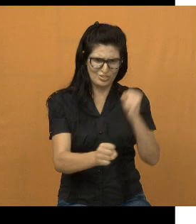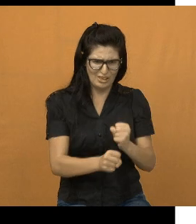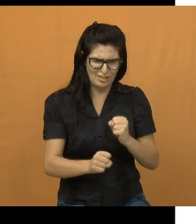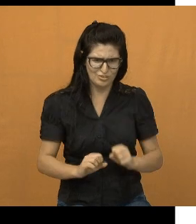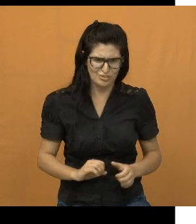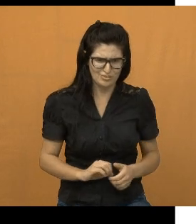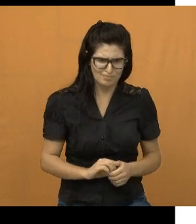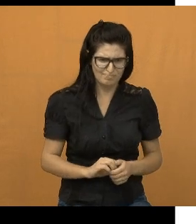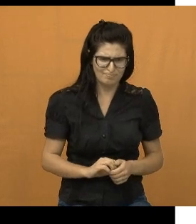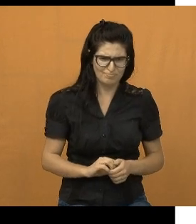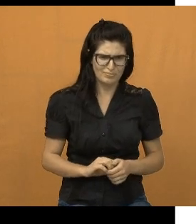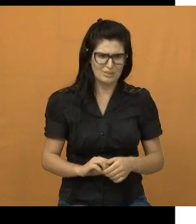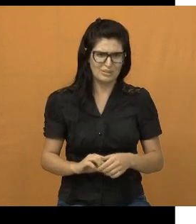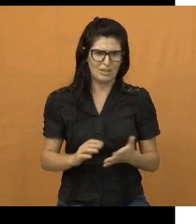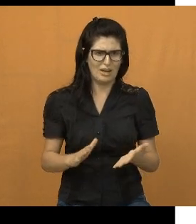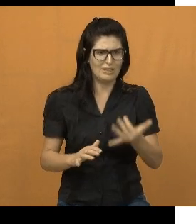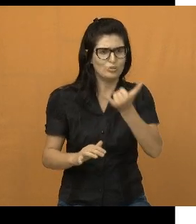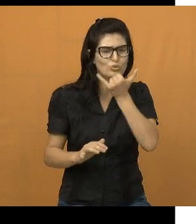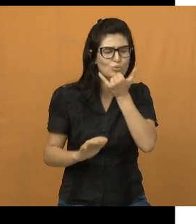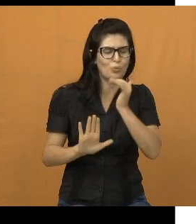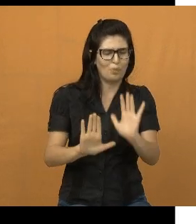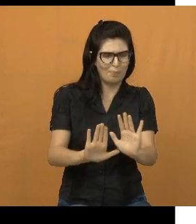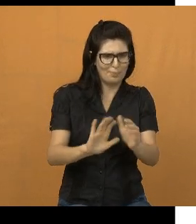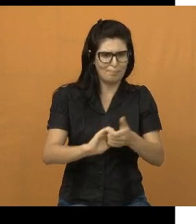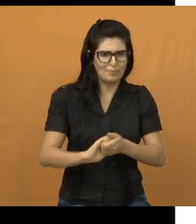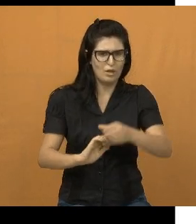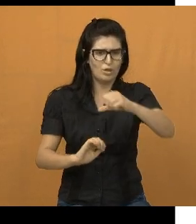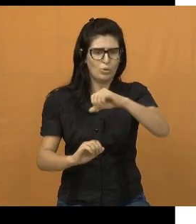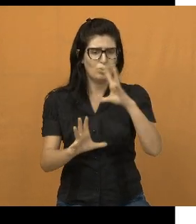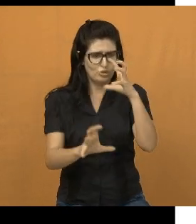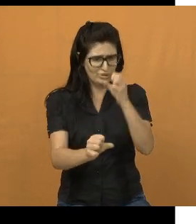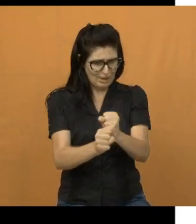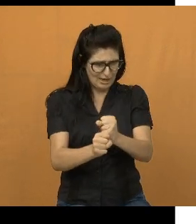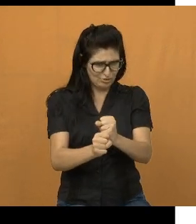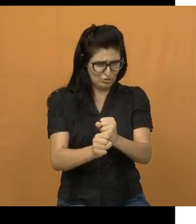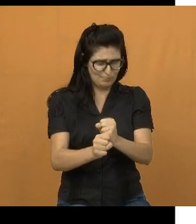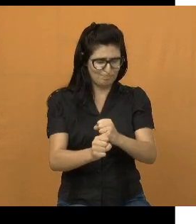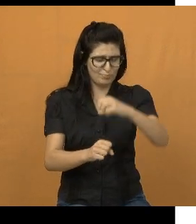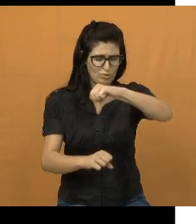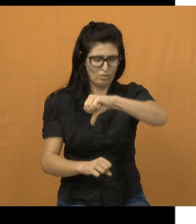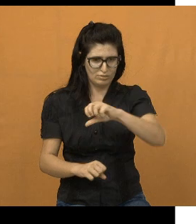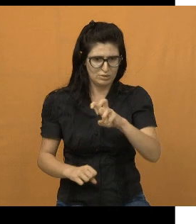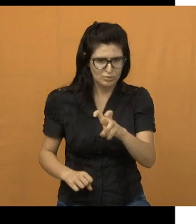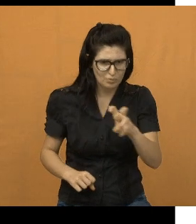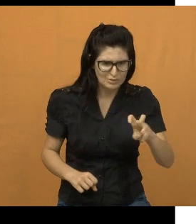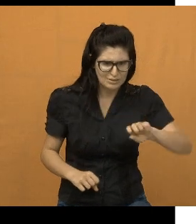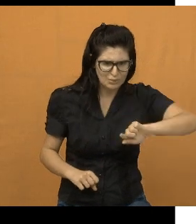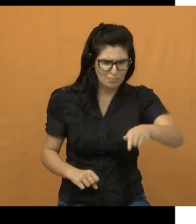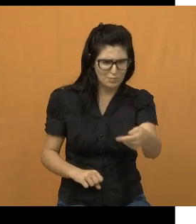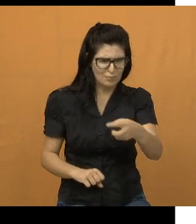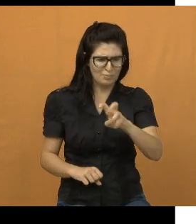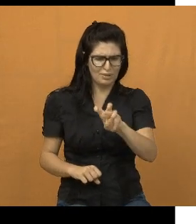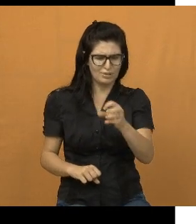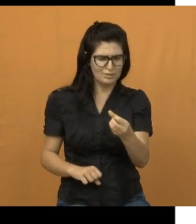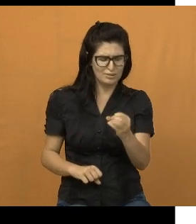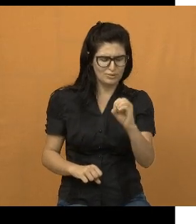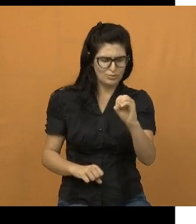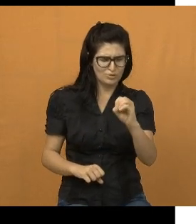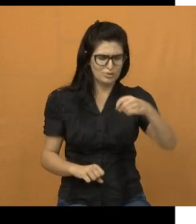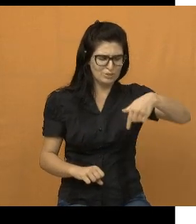Anatomopatológicos também foi para um crescente. O segundo quadrimestre a gente conseguiu recuperar a demanda que